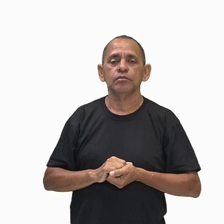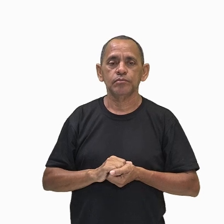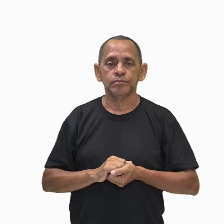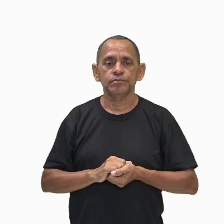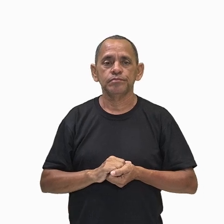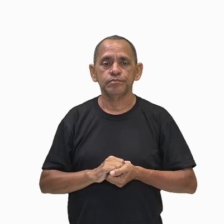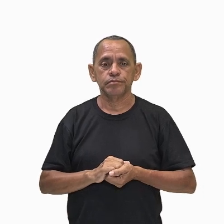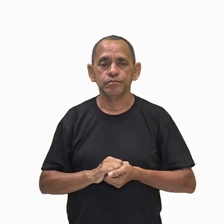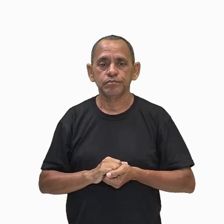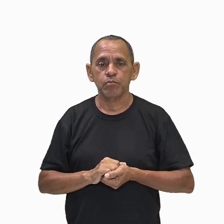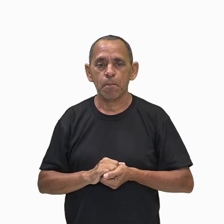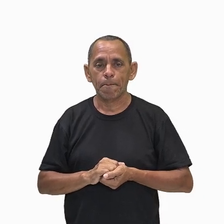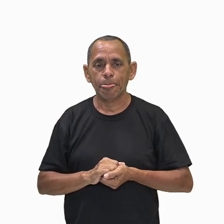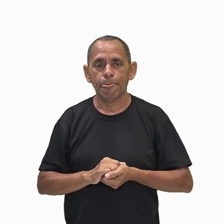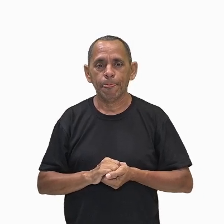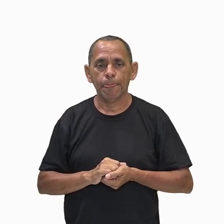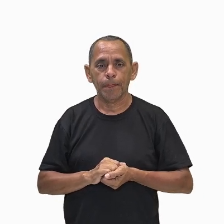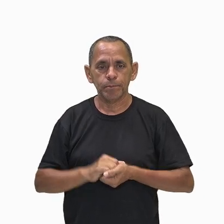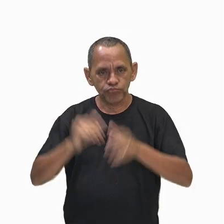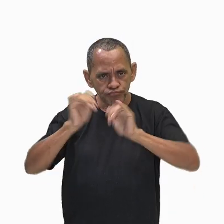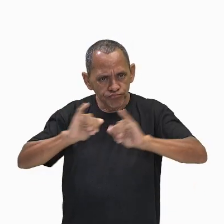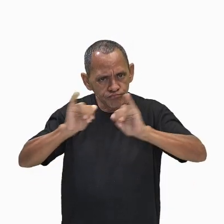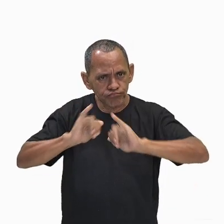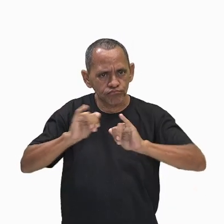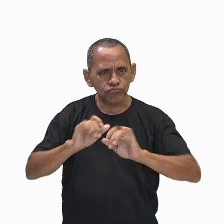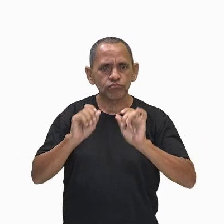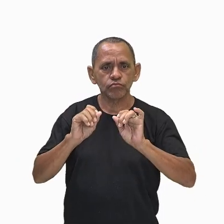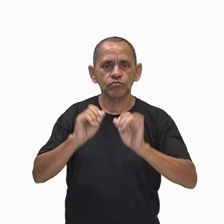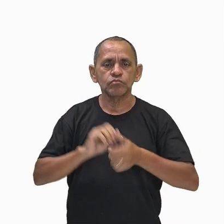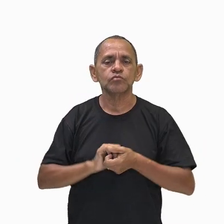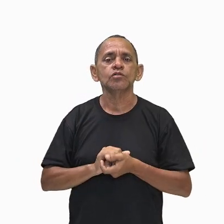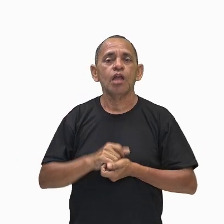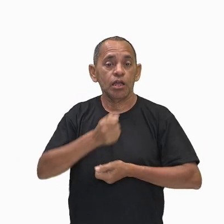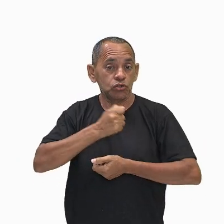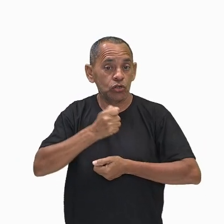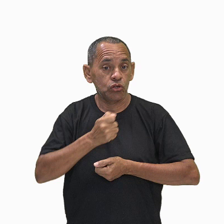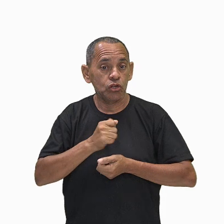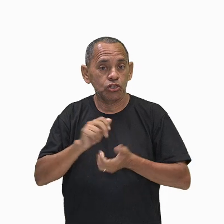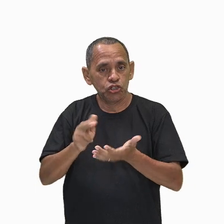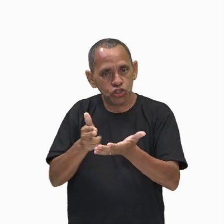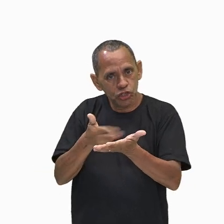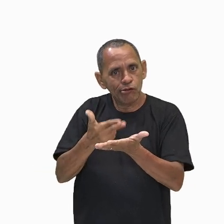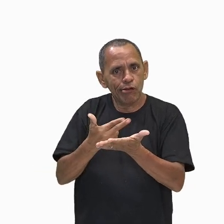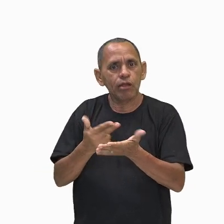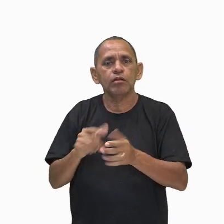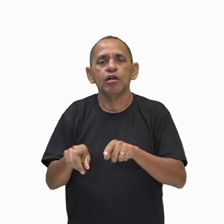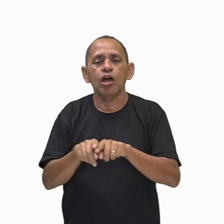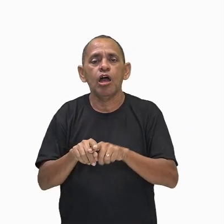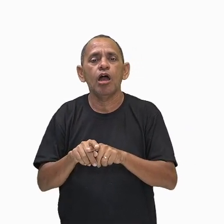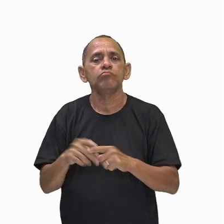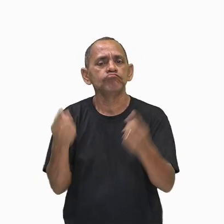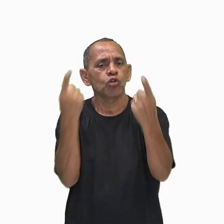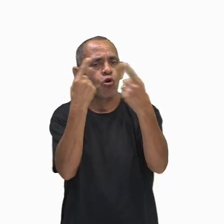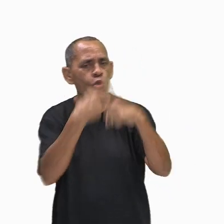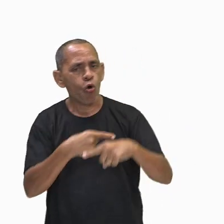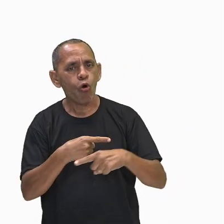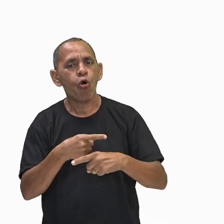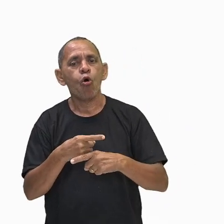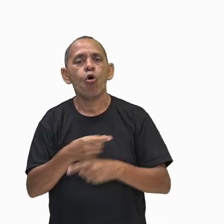O Líbero Badaró, ele era um jornalista e grande opositor do governo do Dom Pedro I. Este